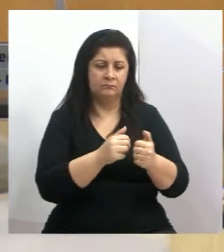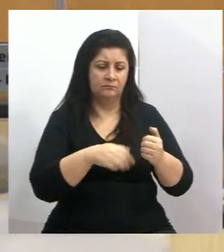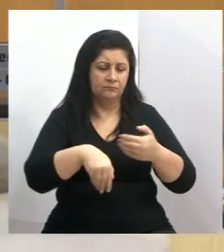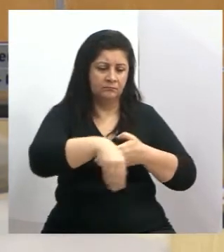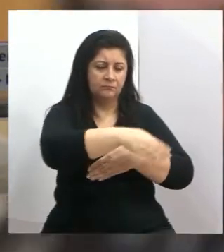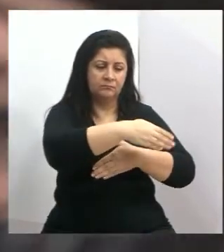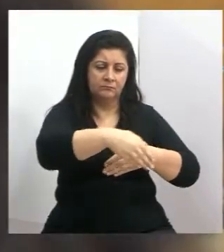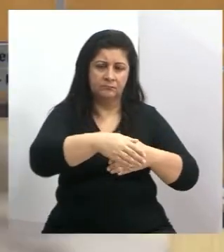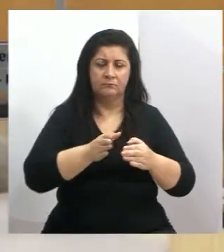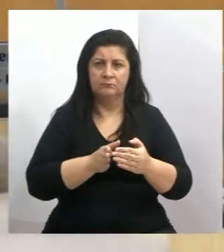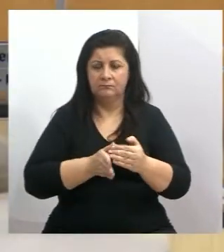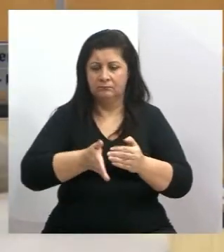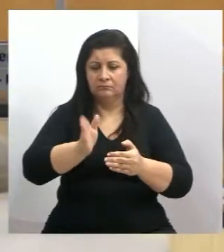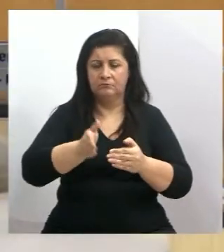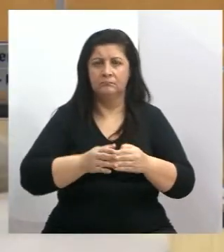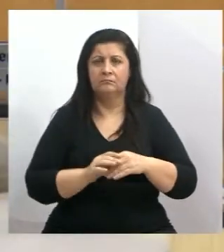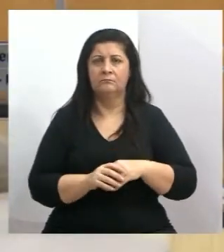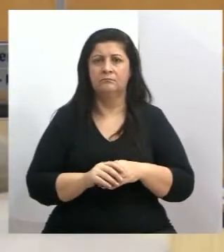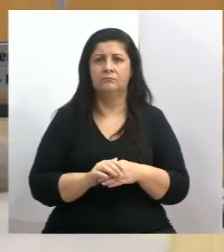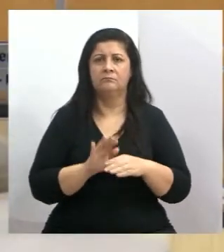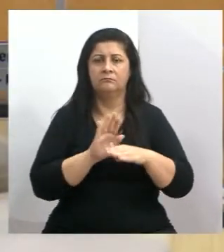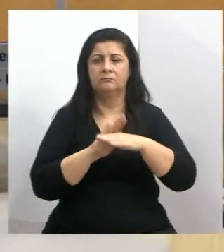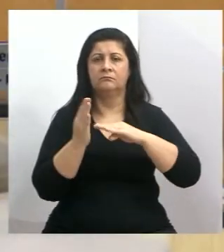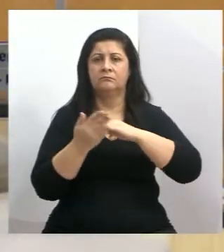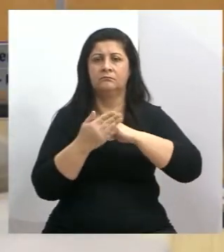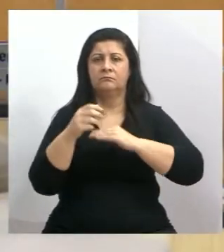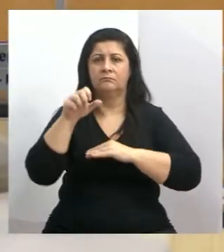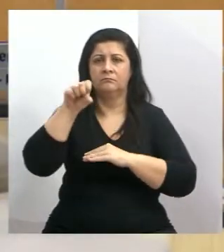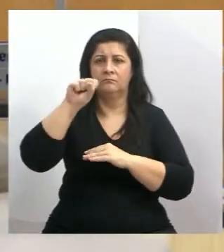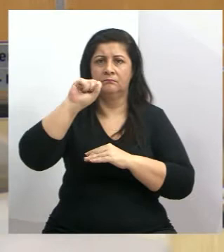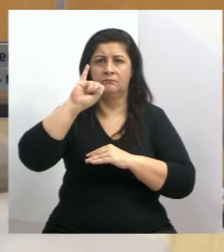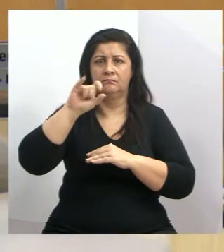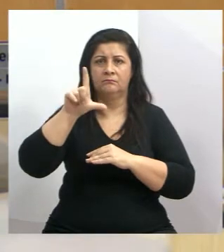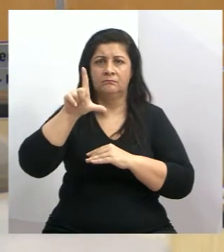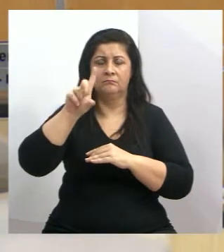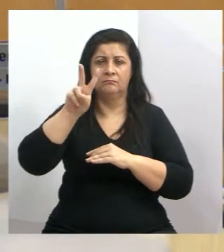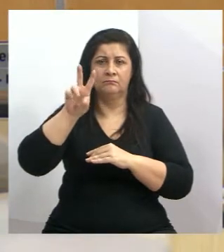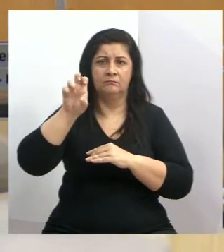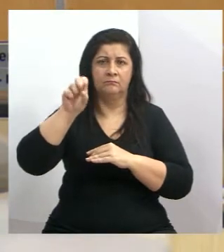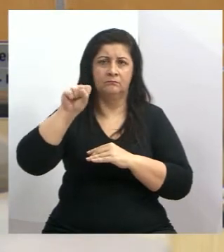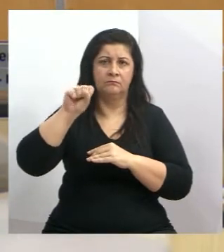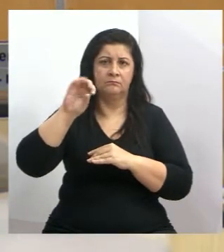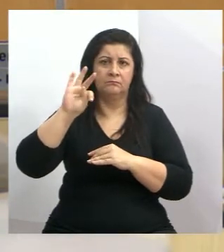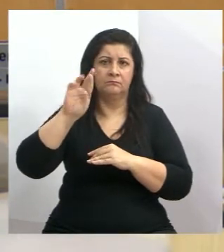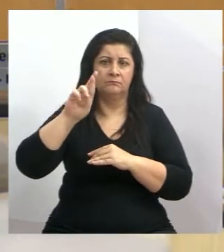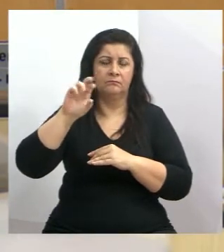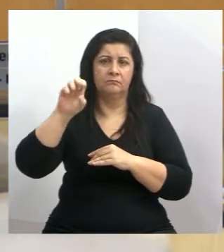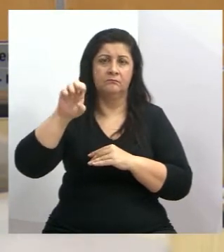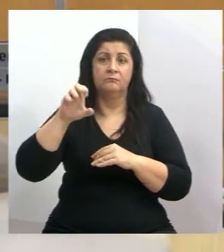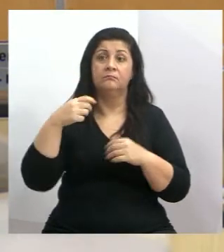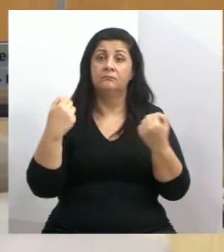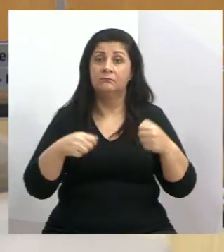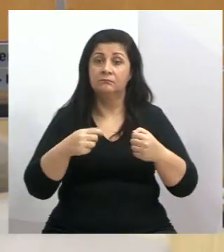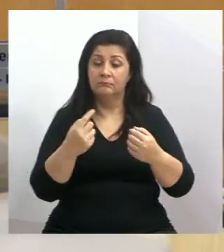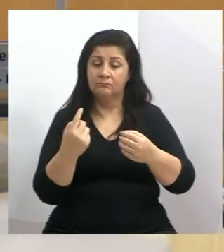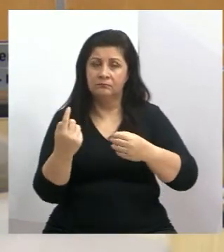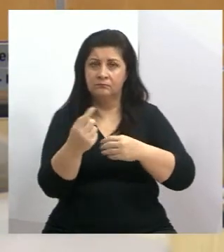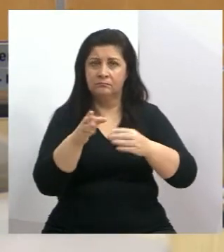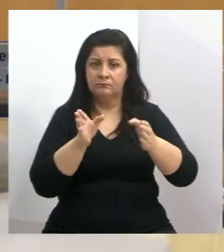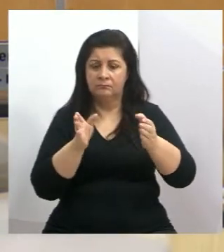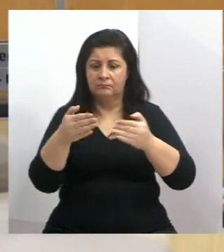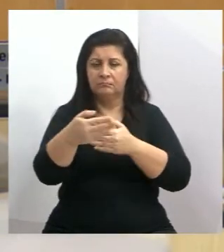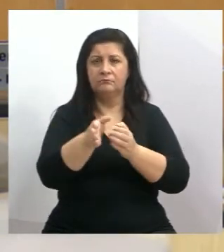Casimiro no bairro São Silvestre em Jacareí registramos que a instalação de rotatória irá